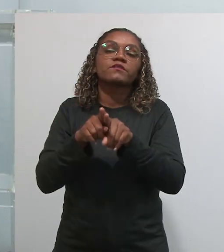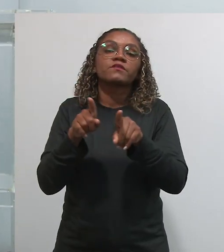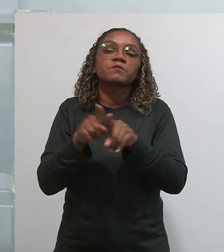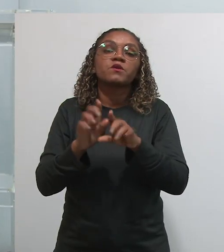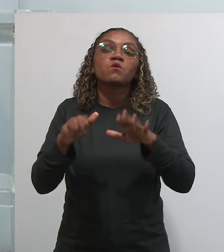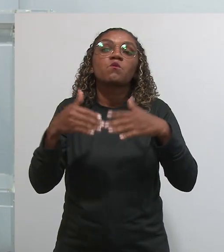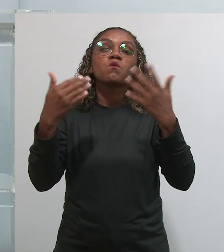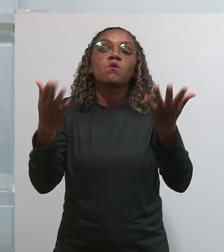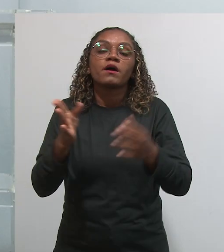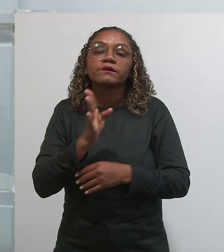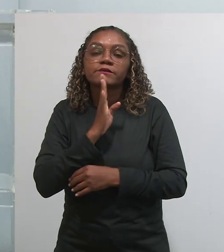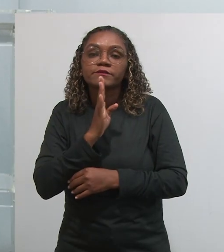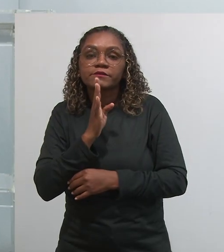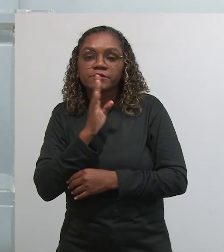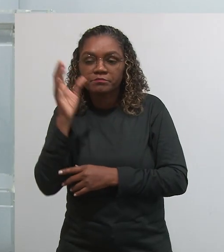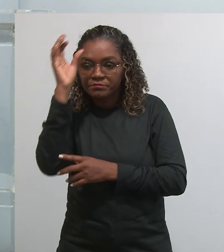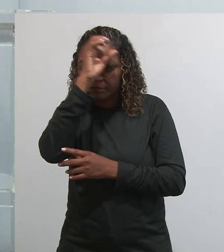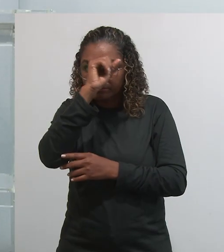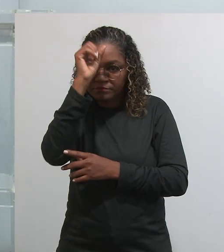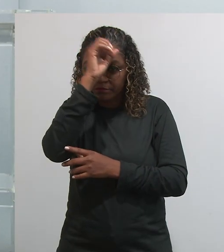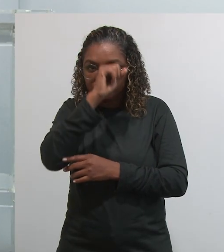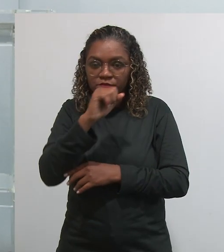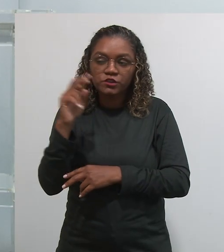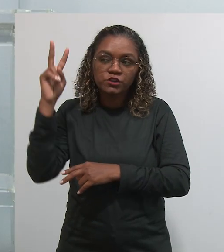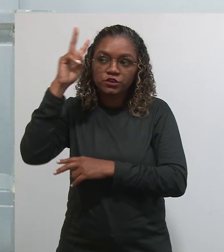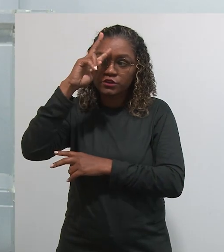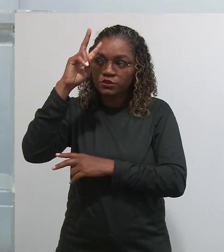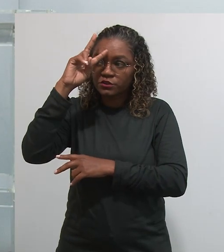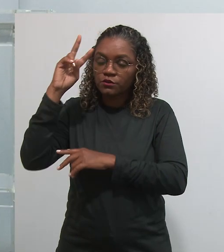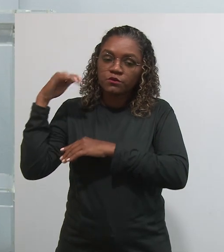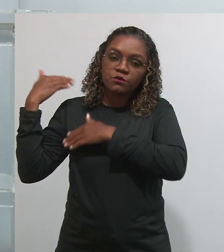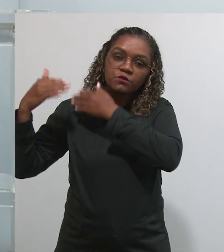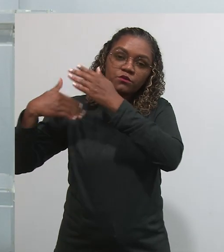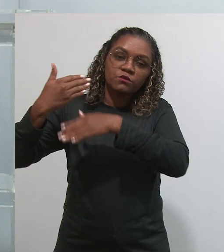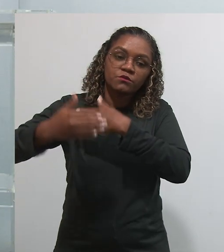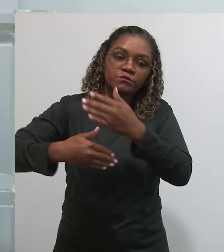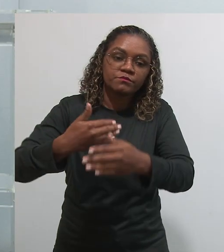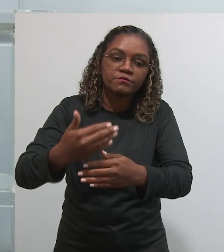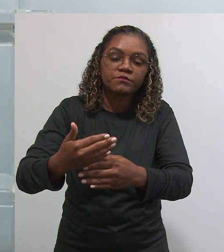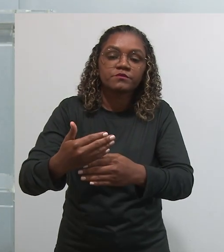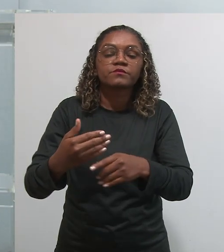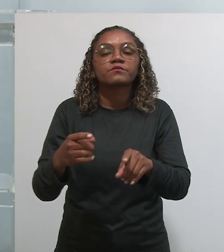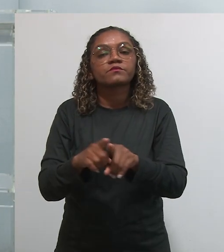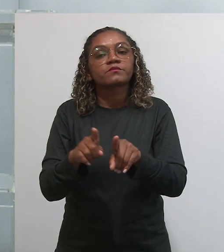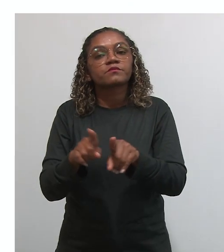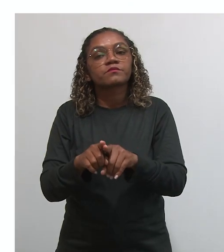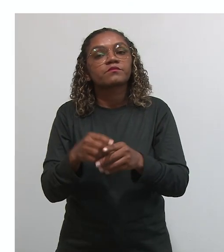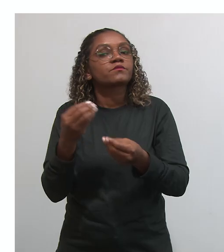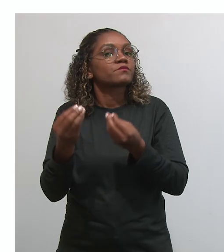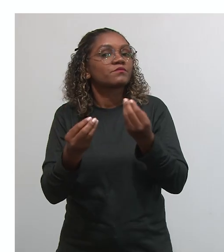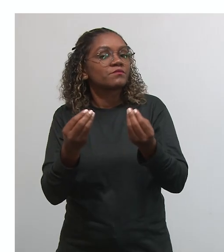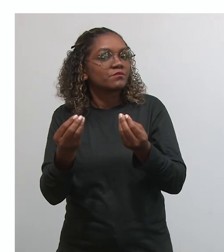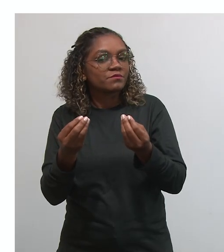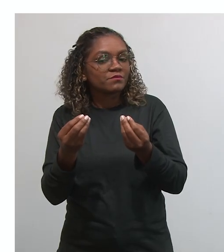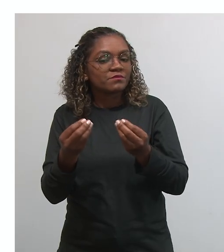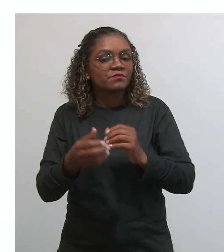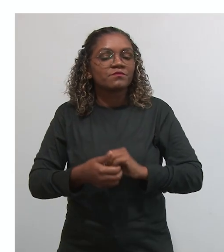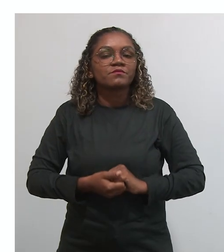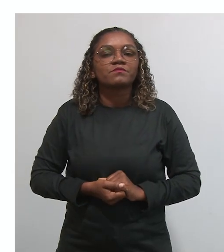desenvolveu e quais foram os conhecimentos que a tua história te trouxe e que fizeram você ter, né,